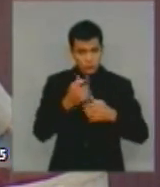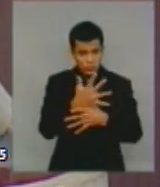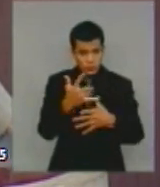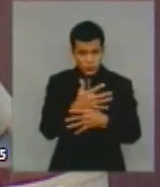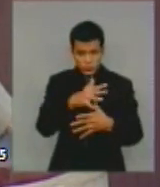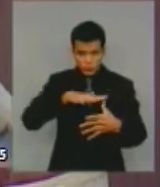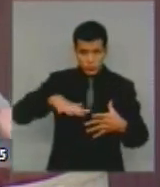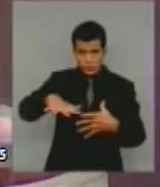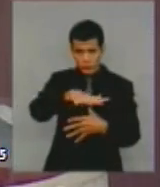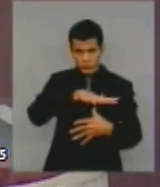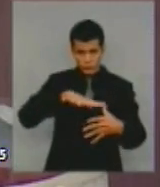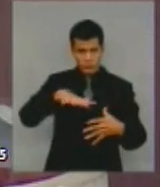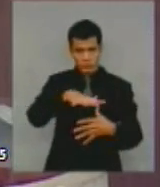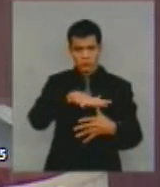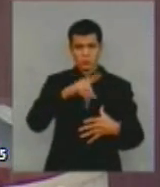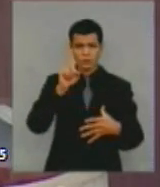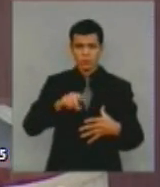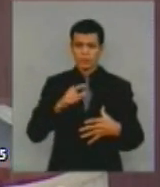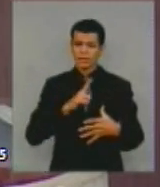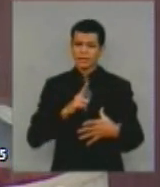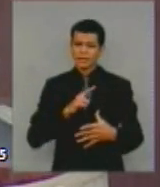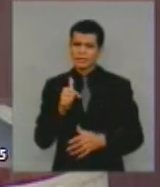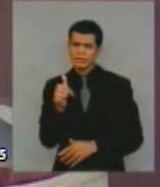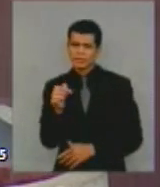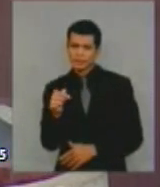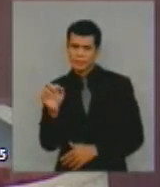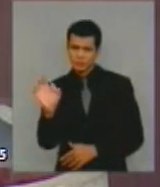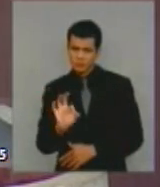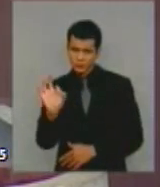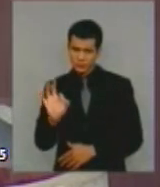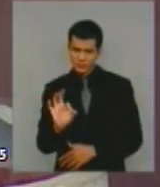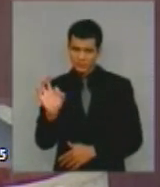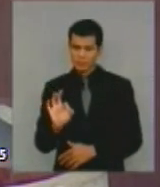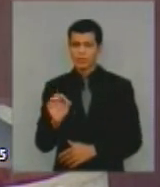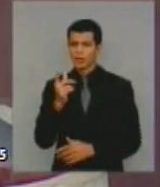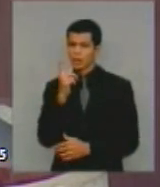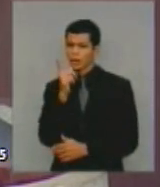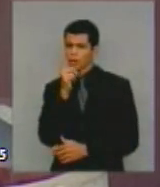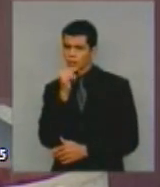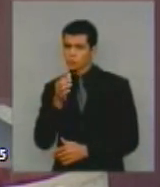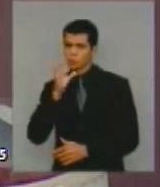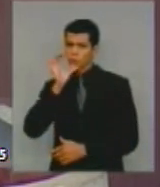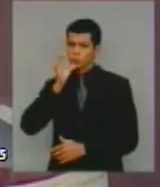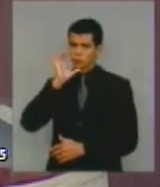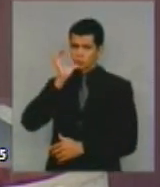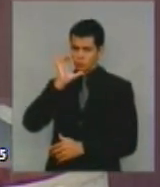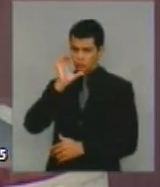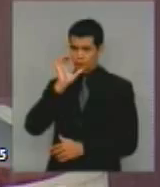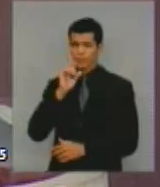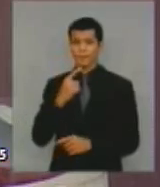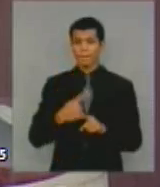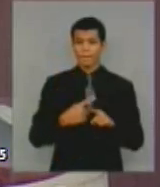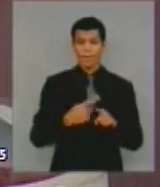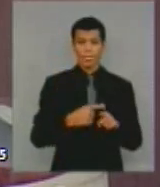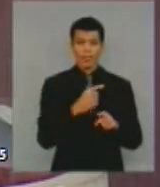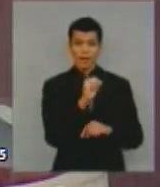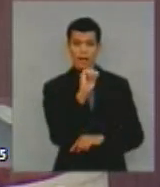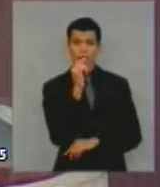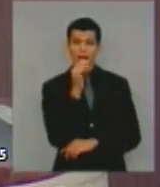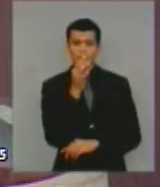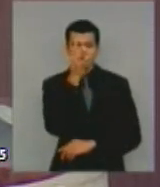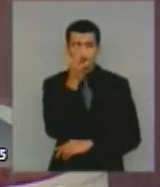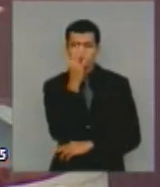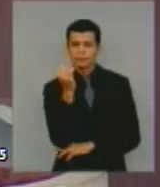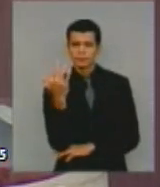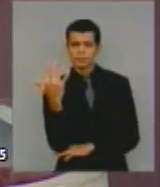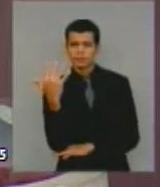outorgada, deputados. Que a agricultura irrigada ela está consumindo mais de